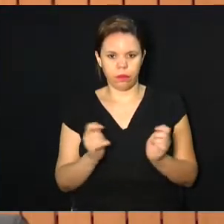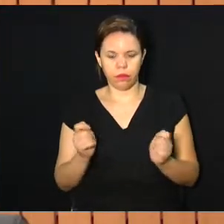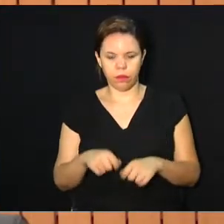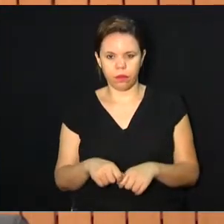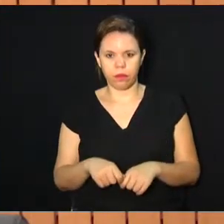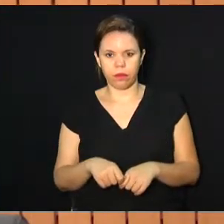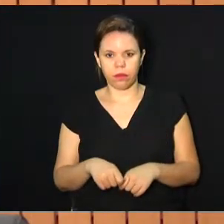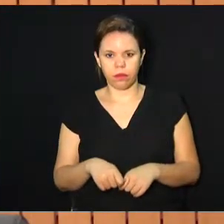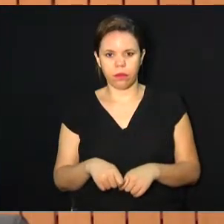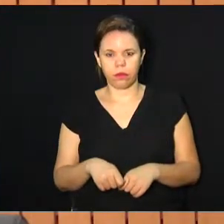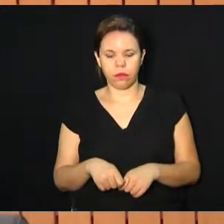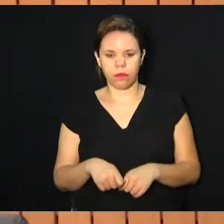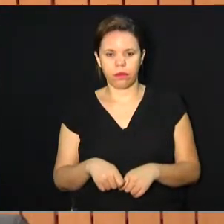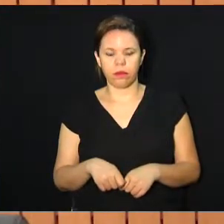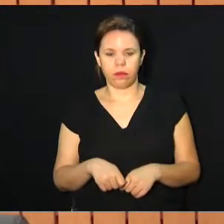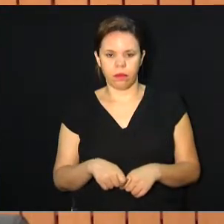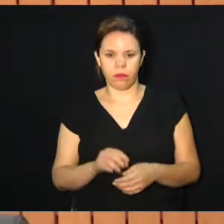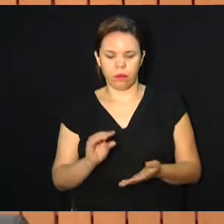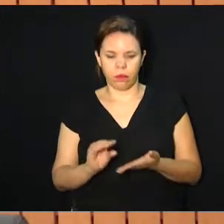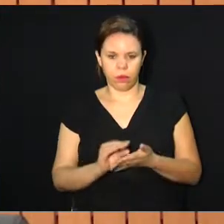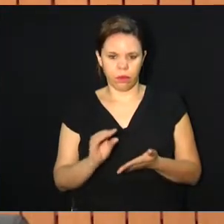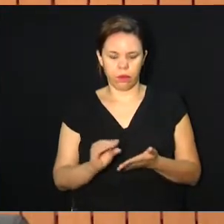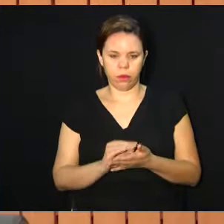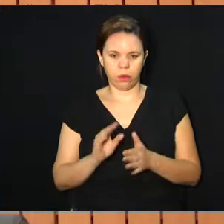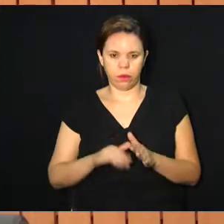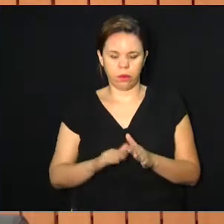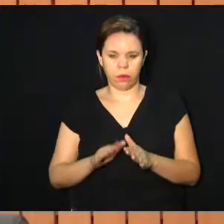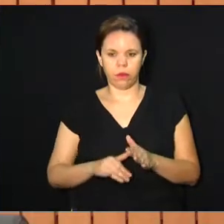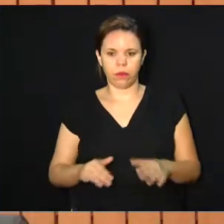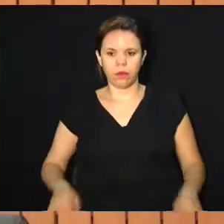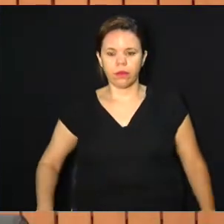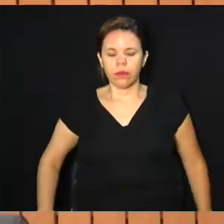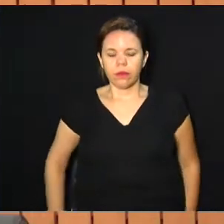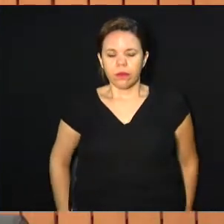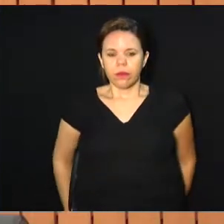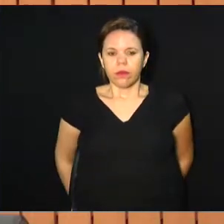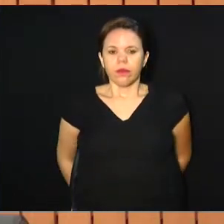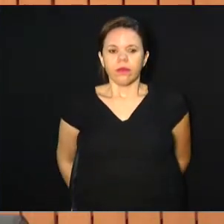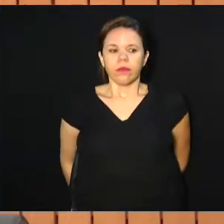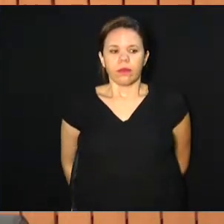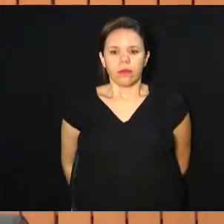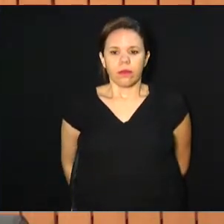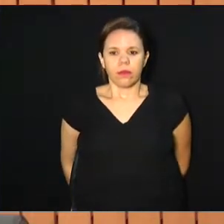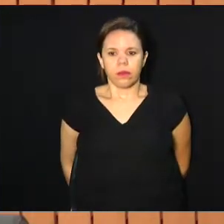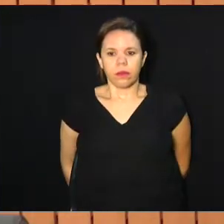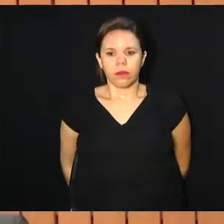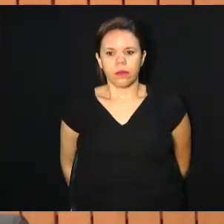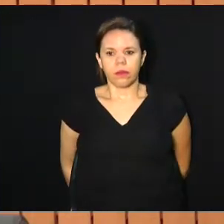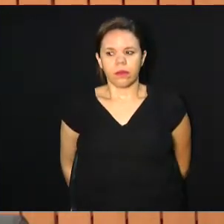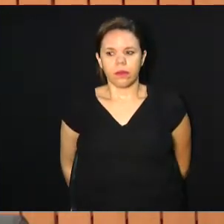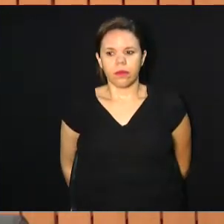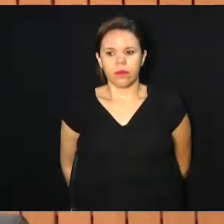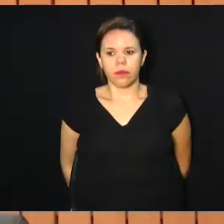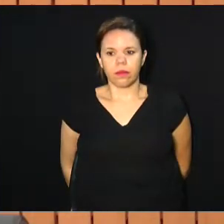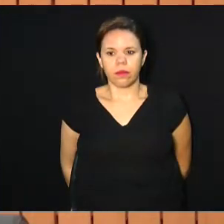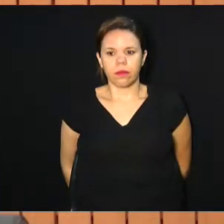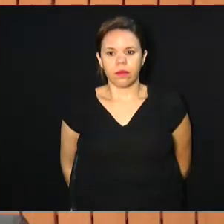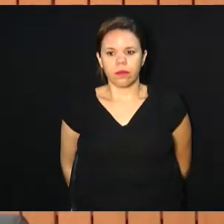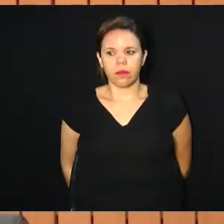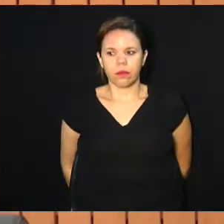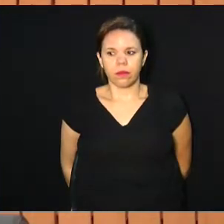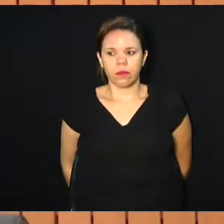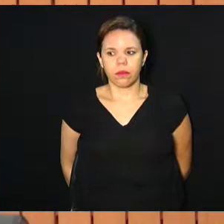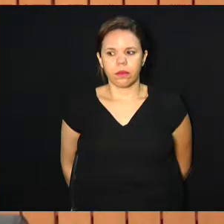uma parte desse recurso para a tarifa, para baratear a tarifa dos usuários, que é o problema central de quem tem no transporte